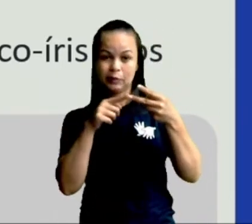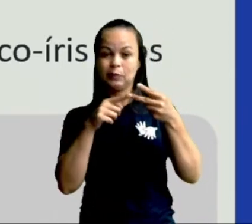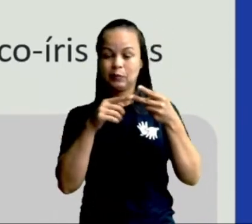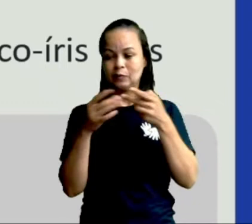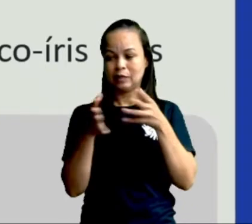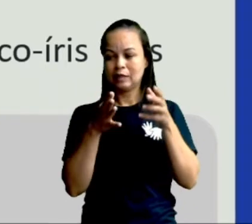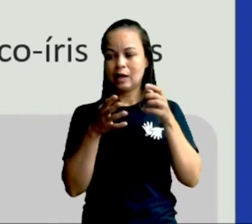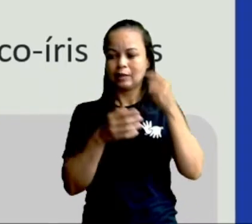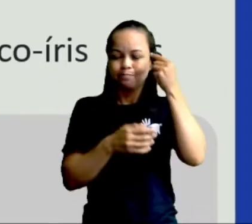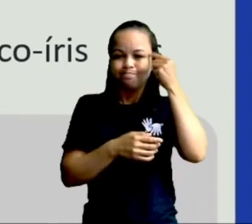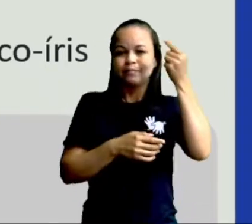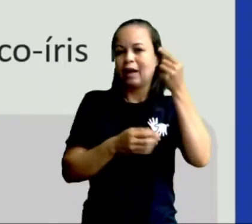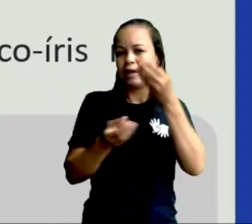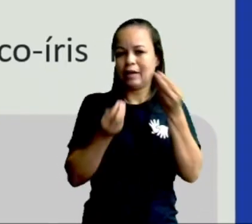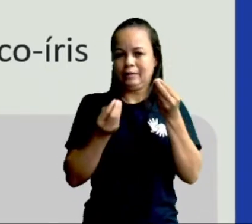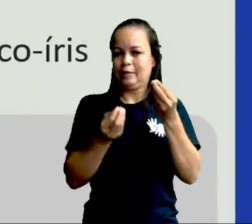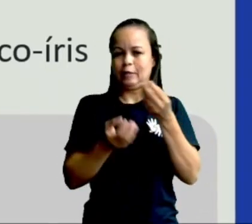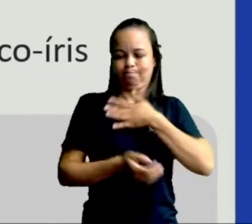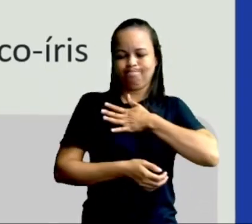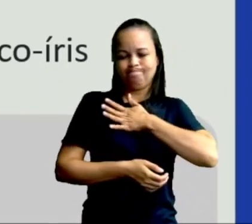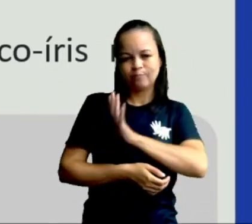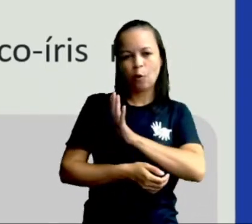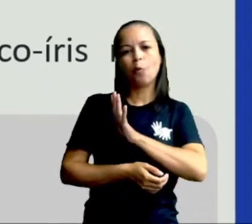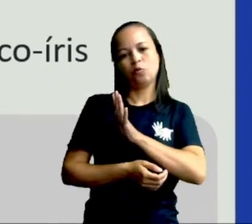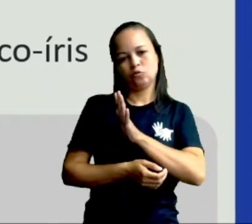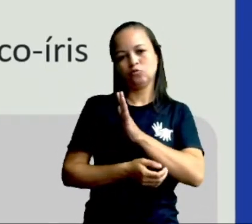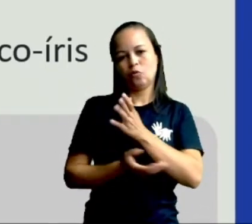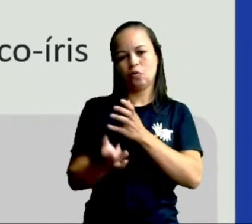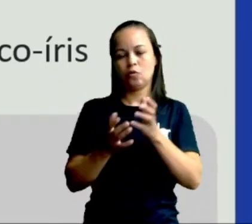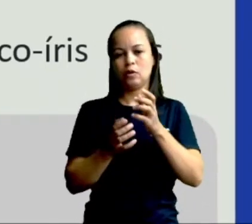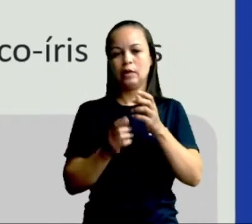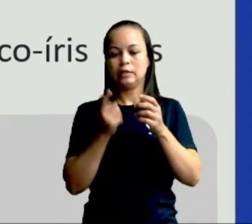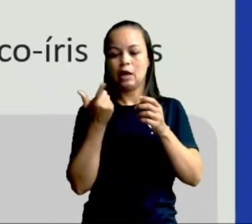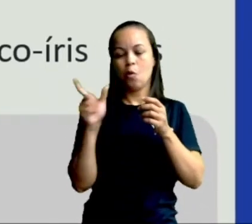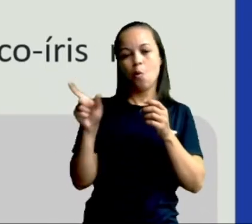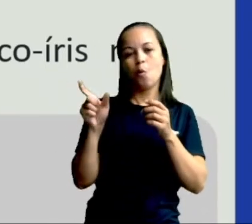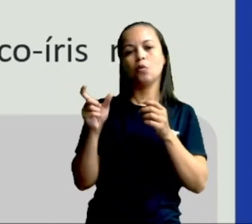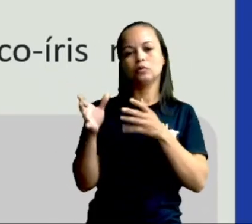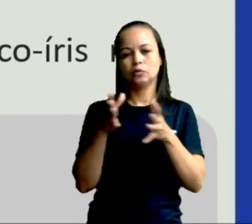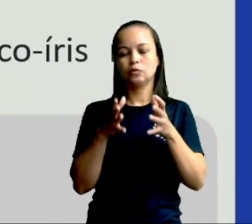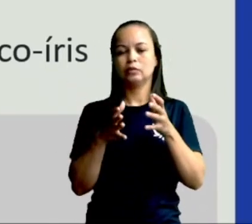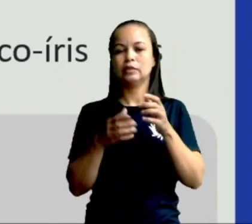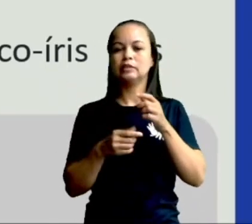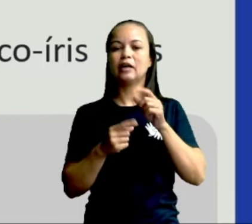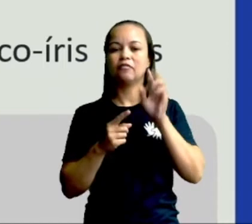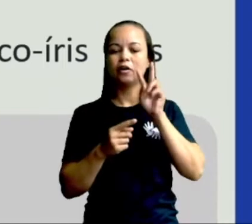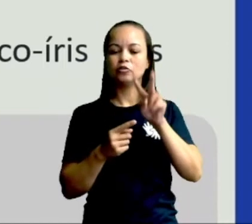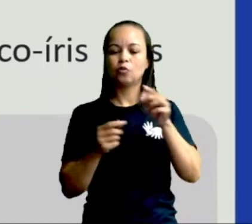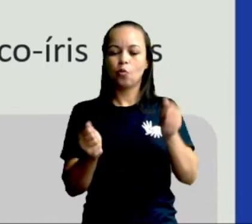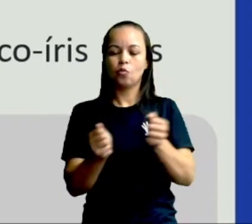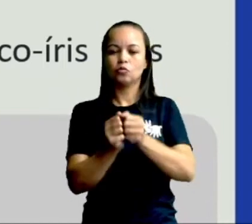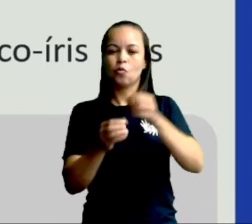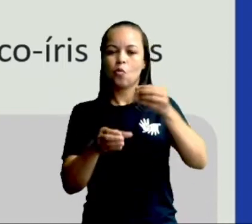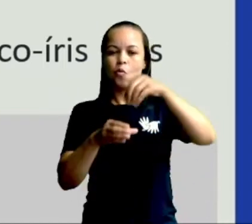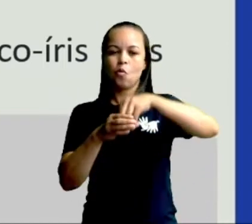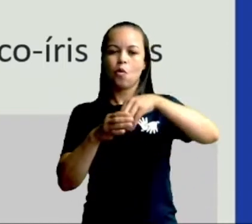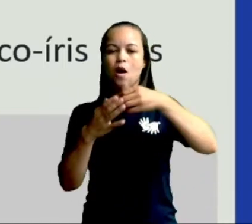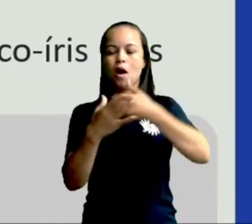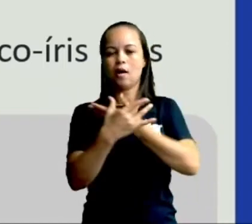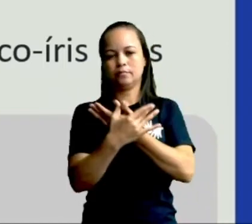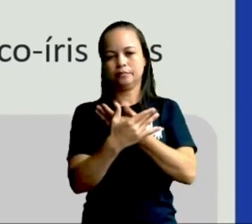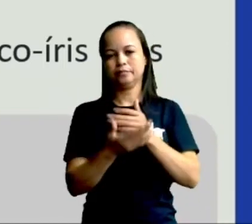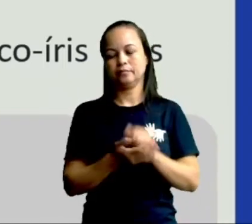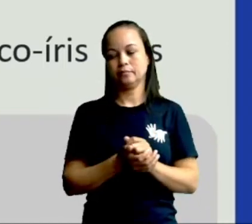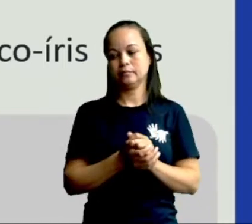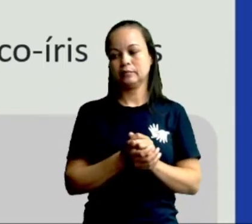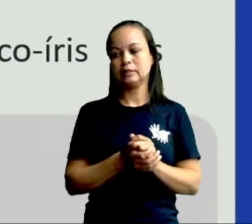ideia que ali a situação não agradou. Nem a um, nem ao outro que estava com a borboleta. Por último, a gente tem o